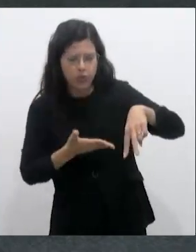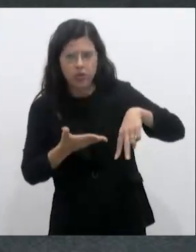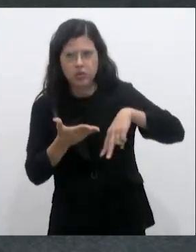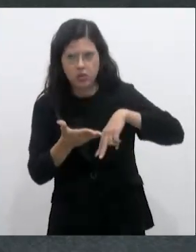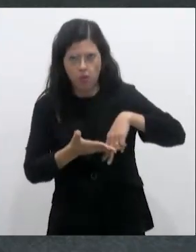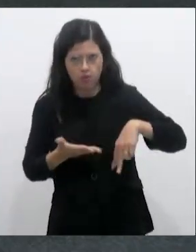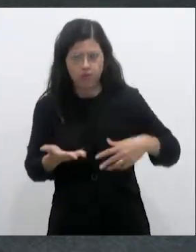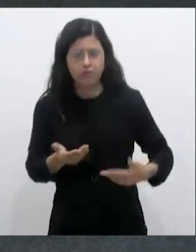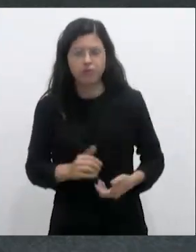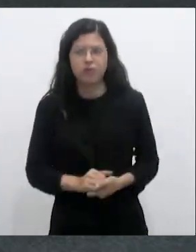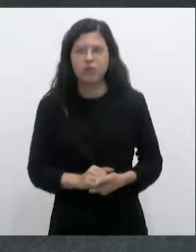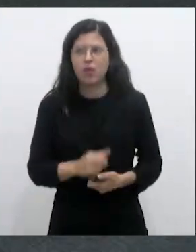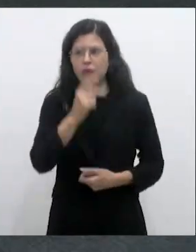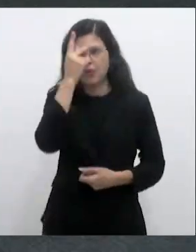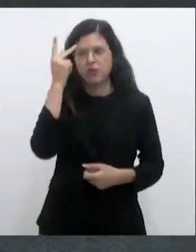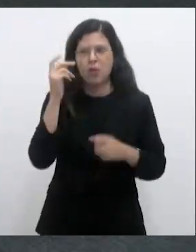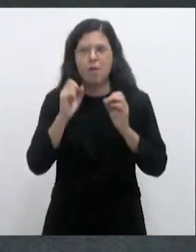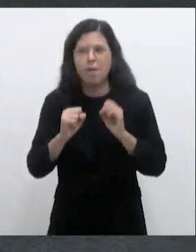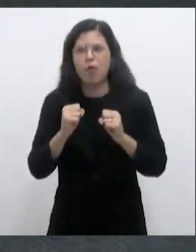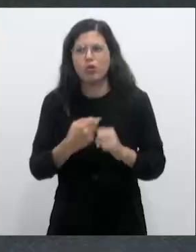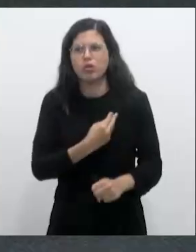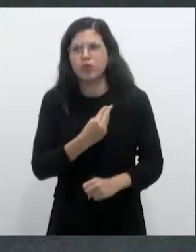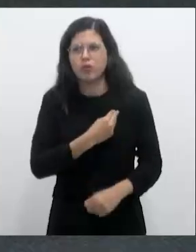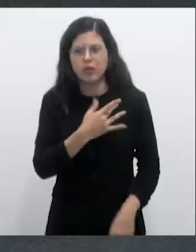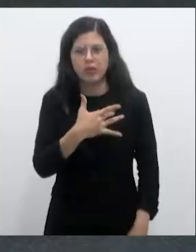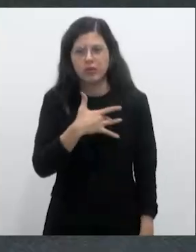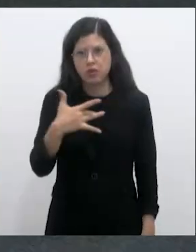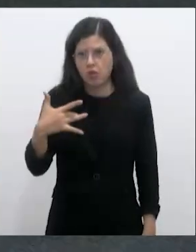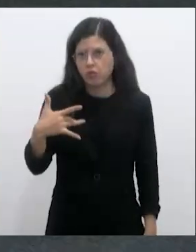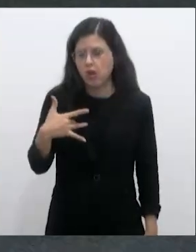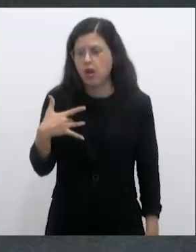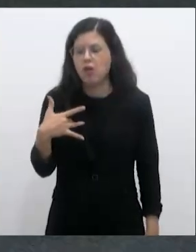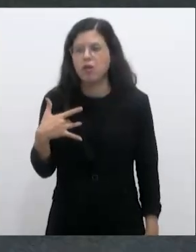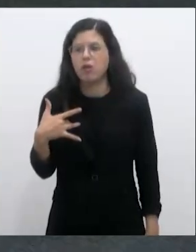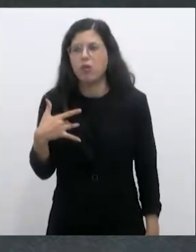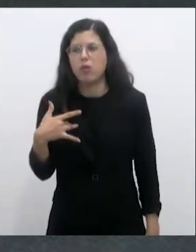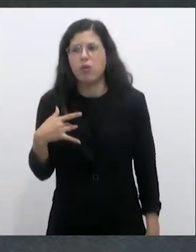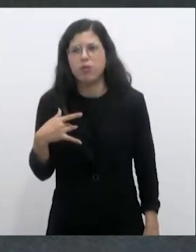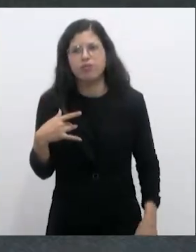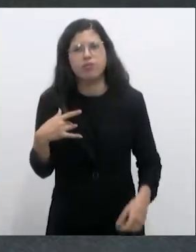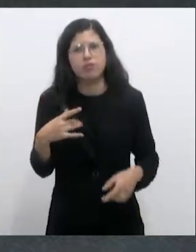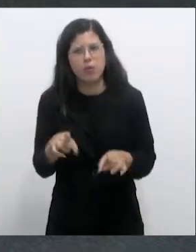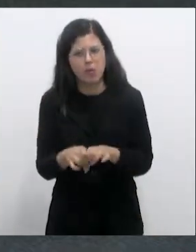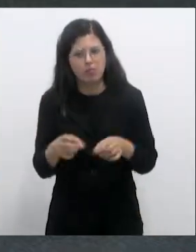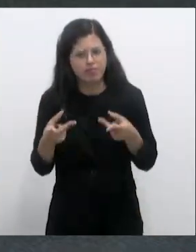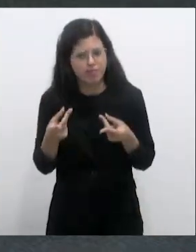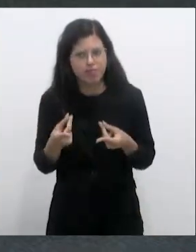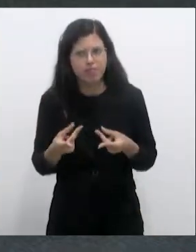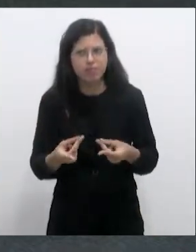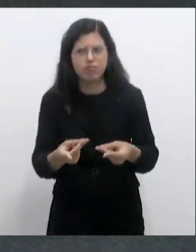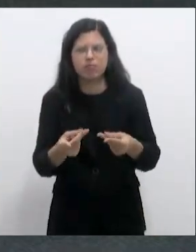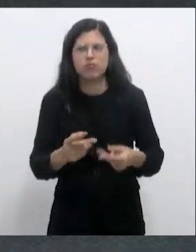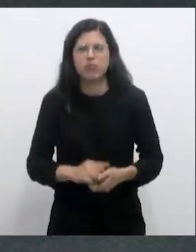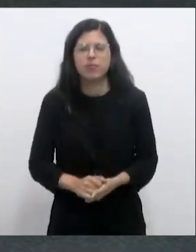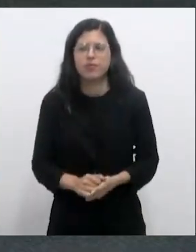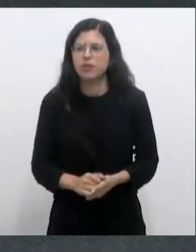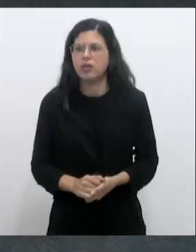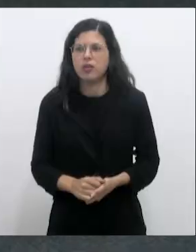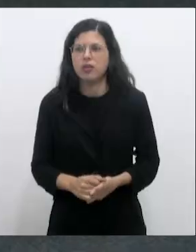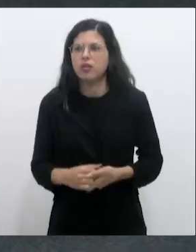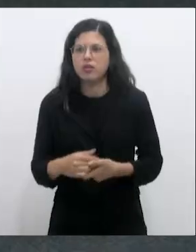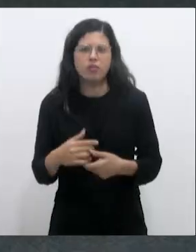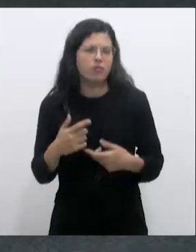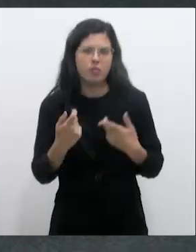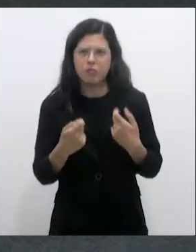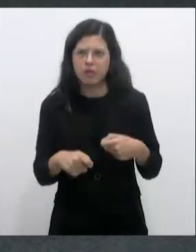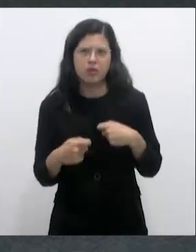membros. A pessoa pode levar uma vida saudável, uma vida mais longínqua, sem precisar